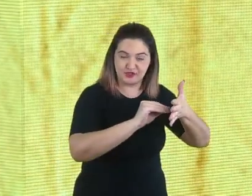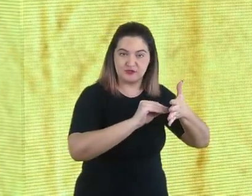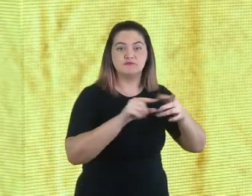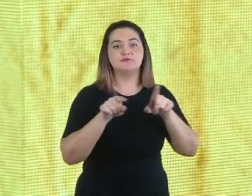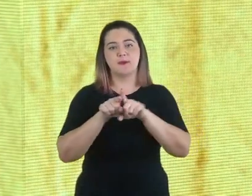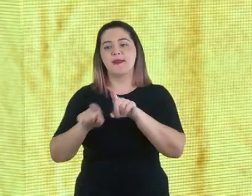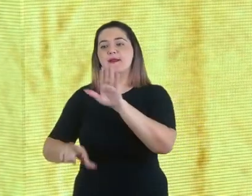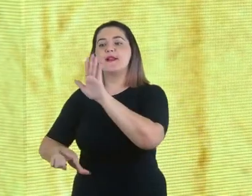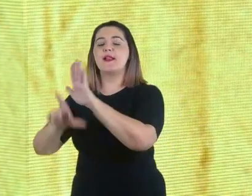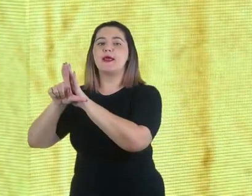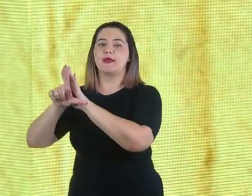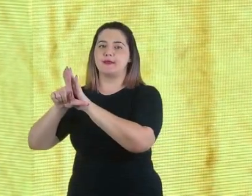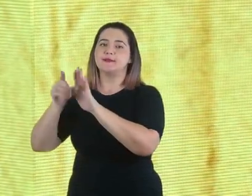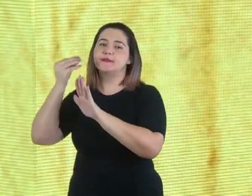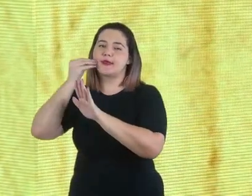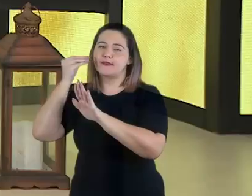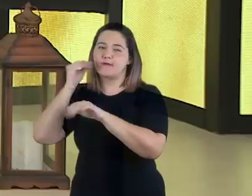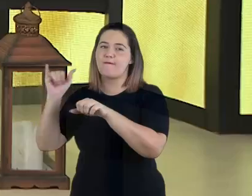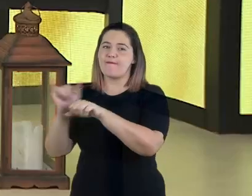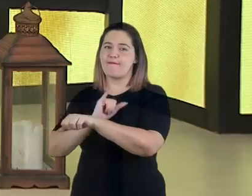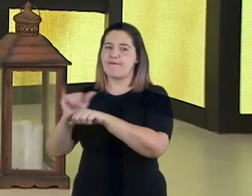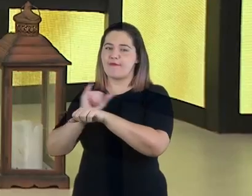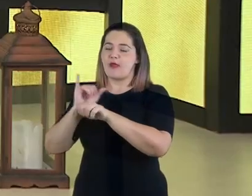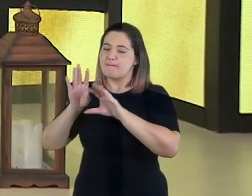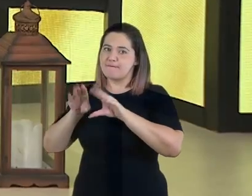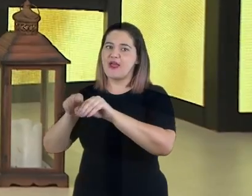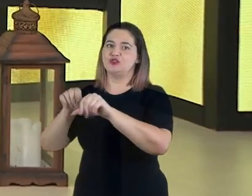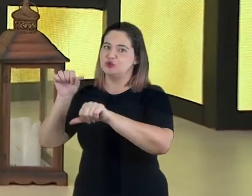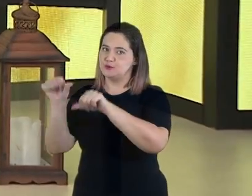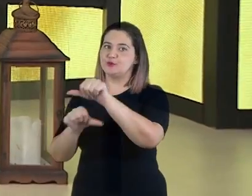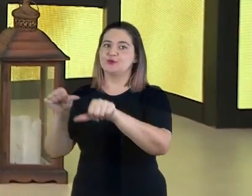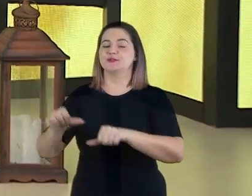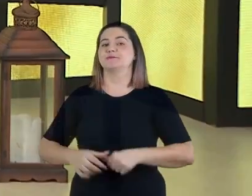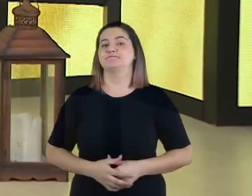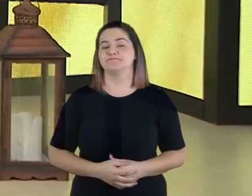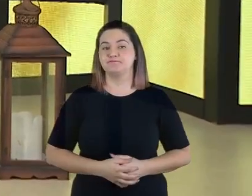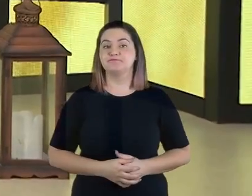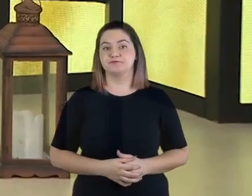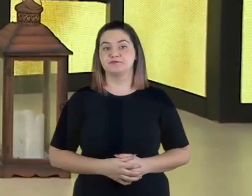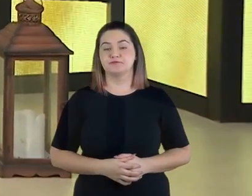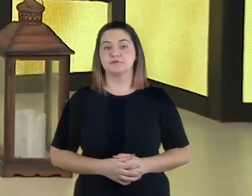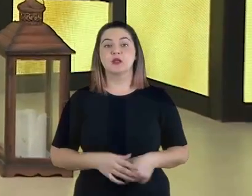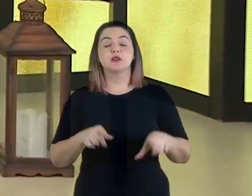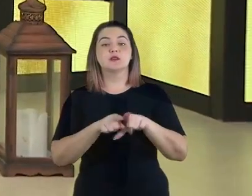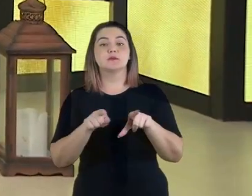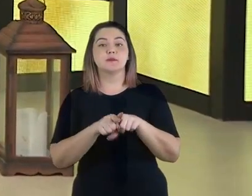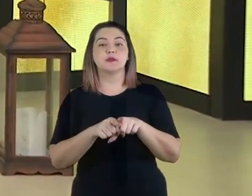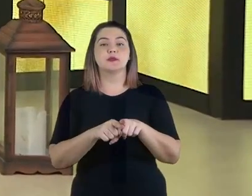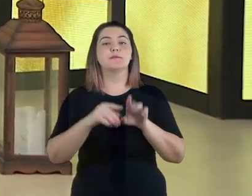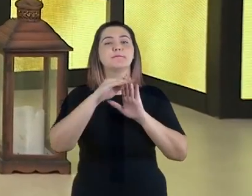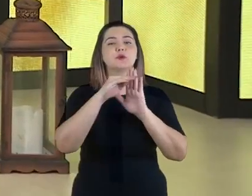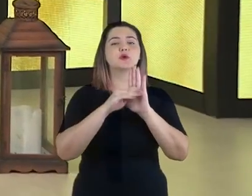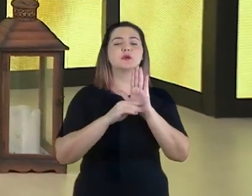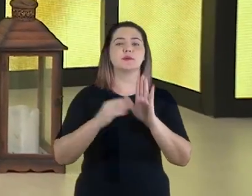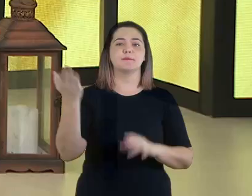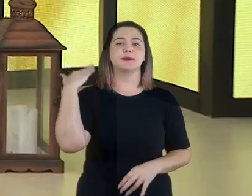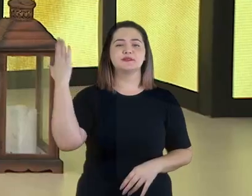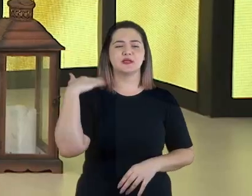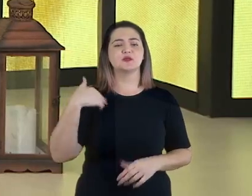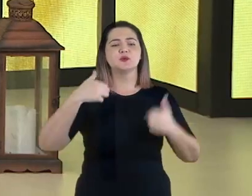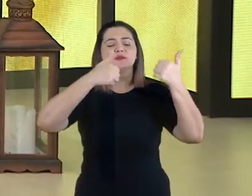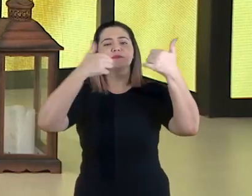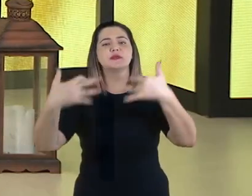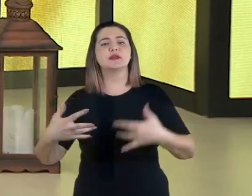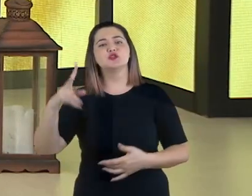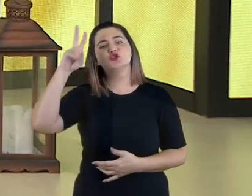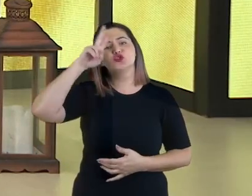como alterar isso aqui. Bom, você viu também que no programa anterior eu falei um pouco sobre a história do